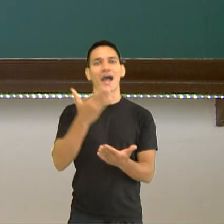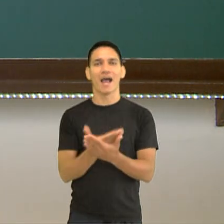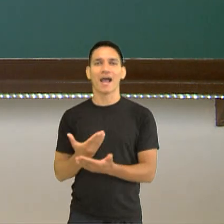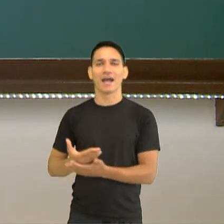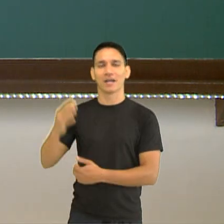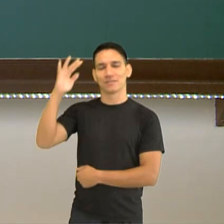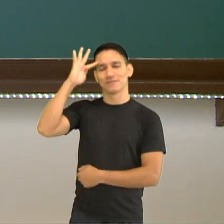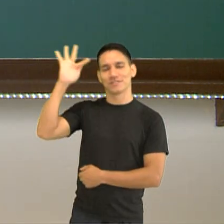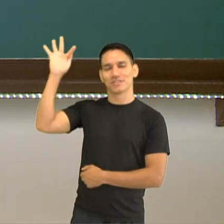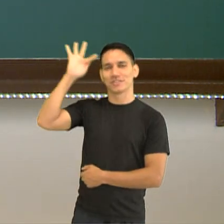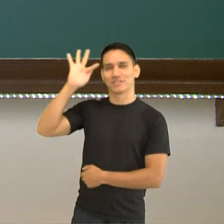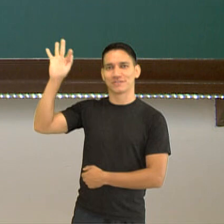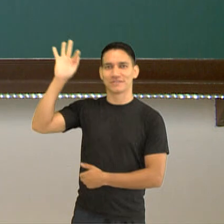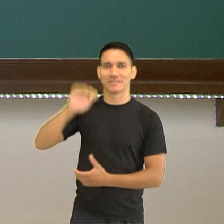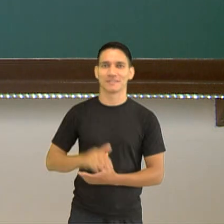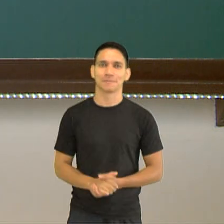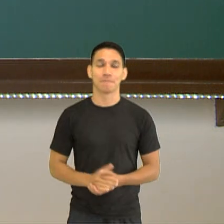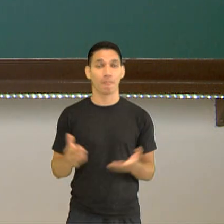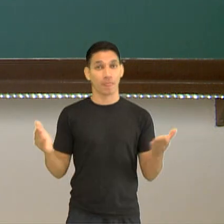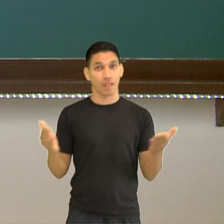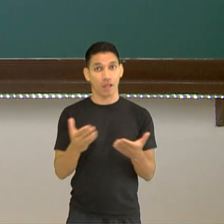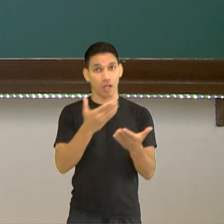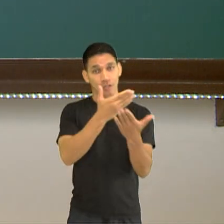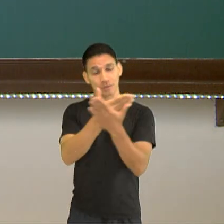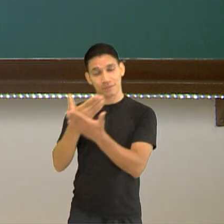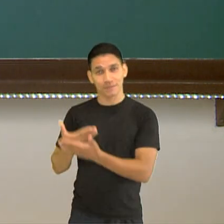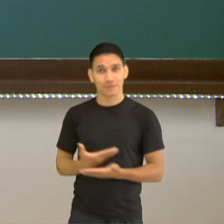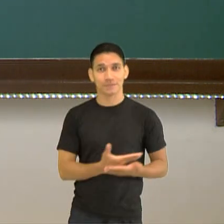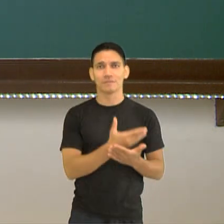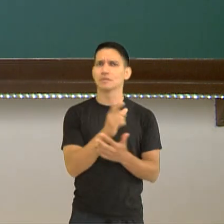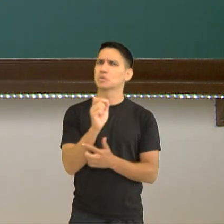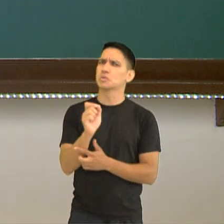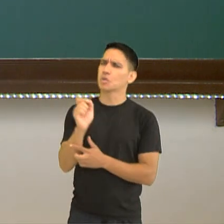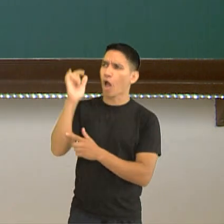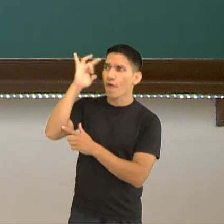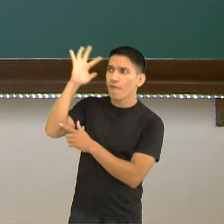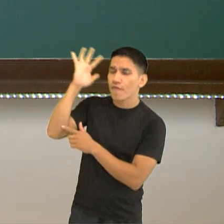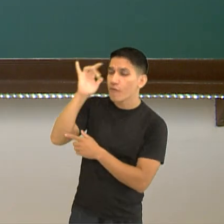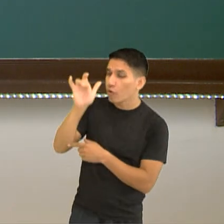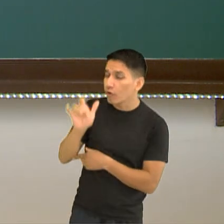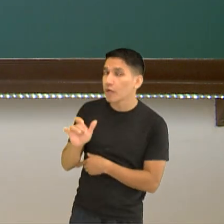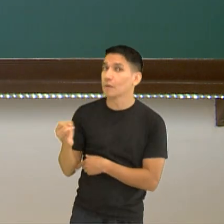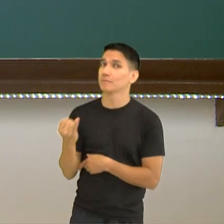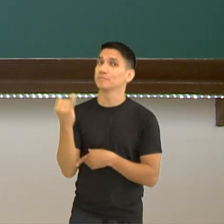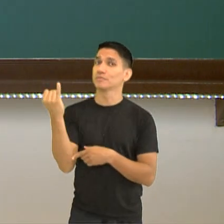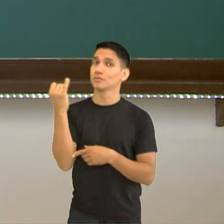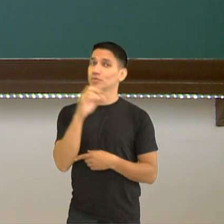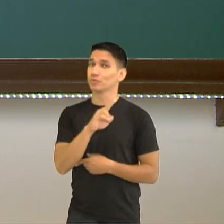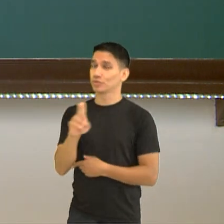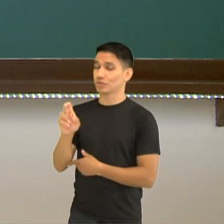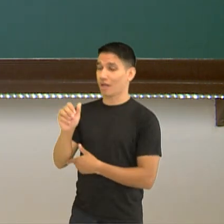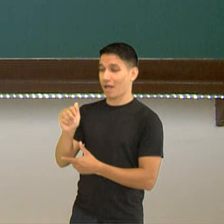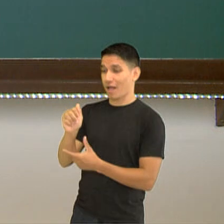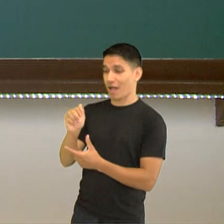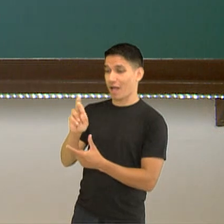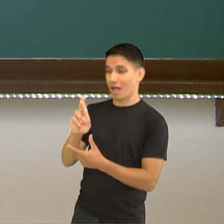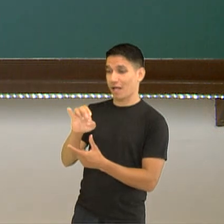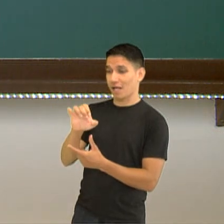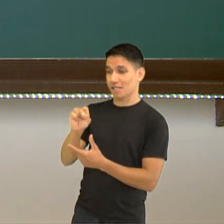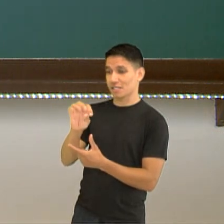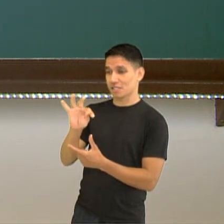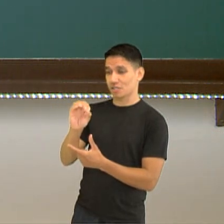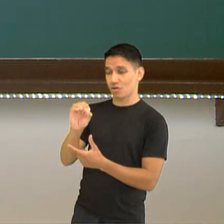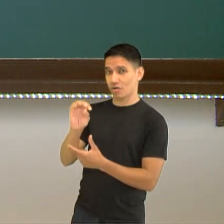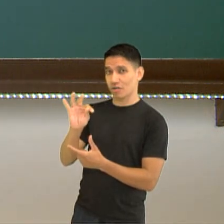de filosofia. Hoje nós vamos conhecer um filósofo muito importante, Aristóteles. Nosso